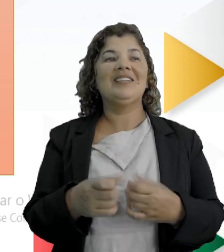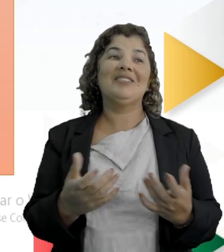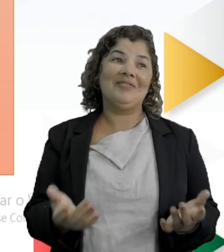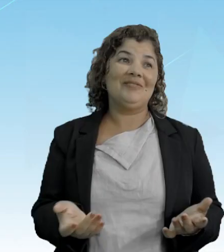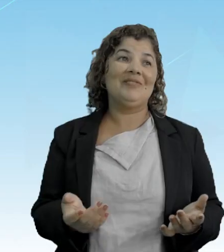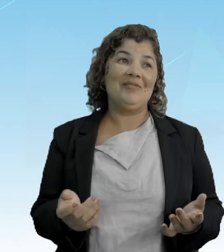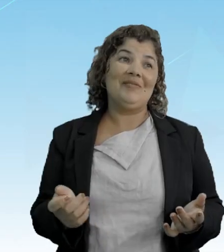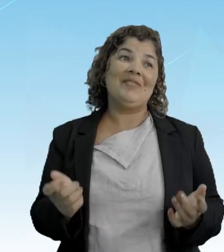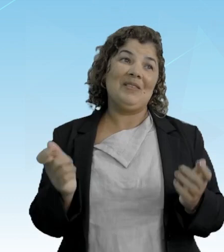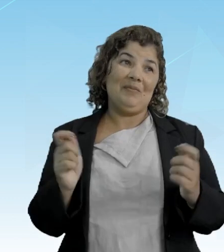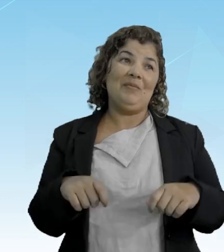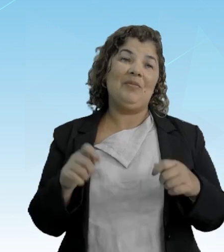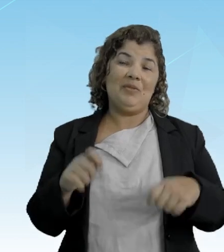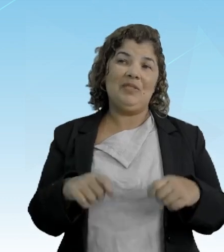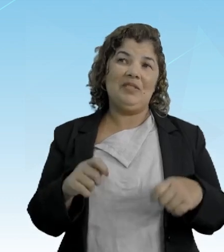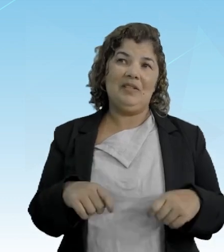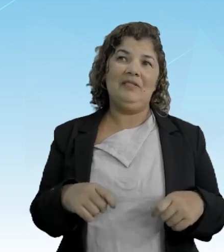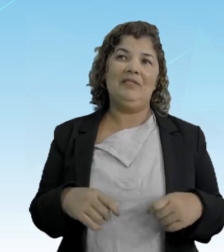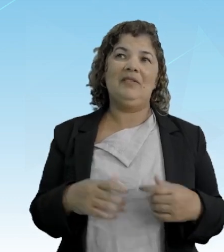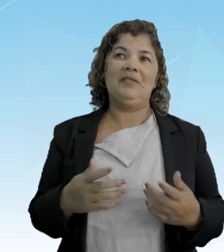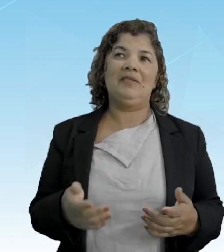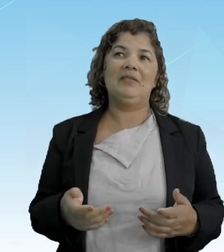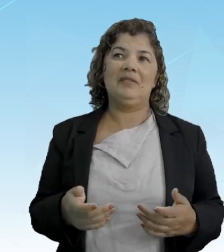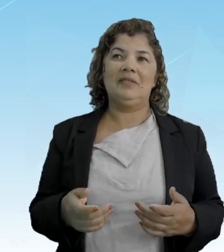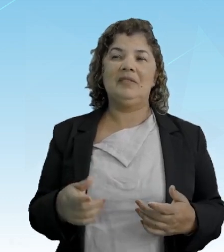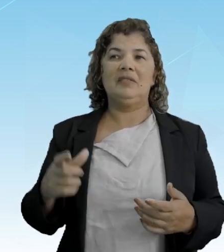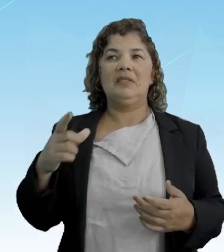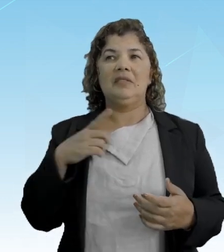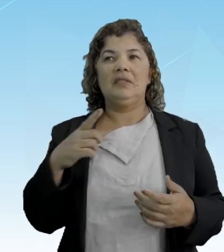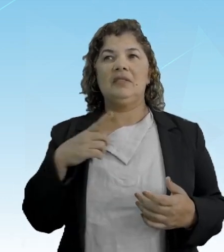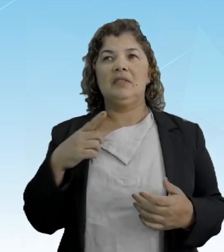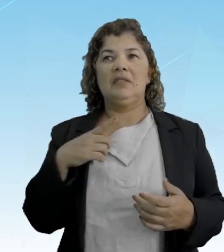é? É possível. Entenda que nós temos